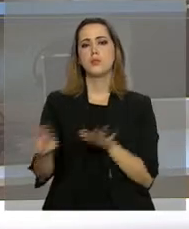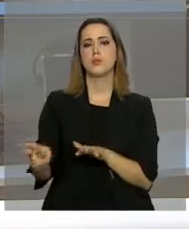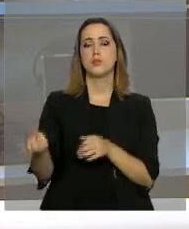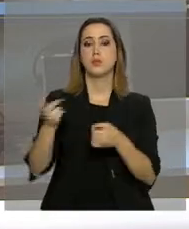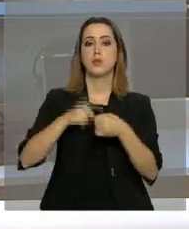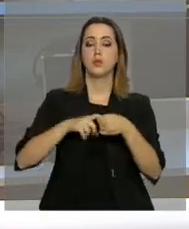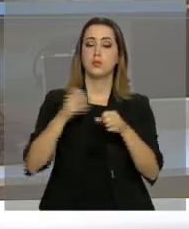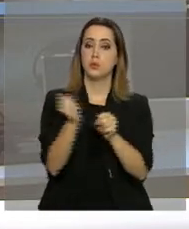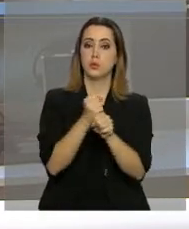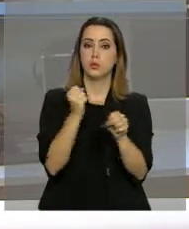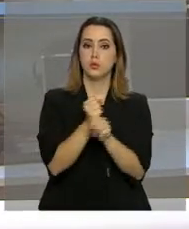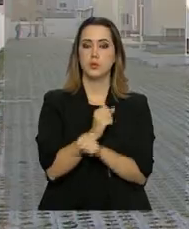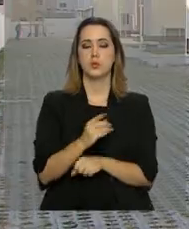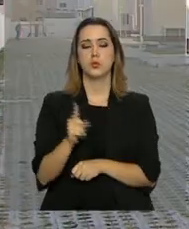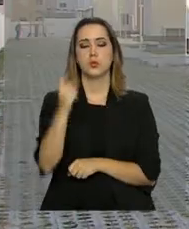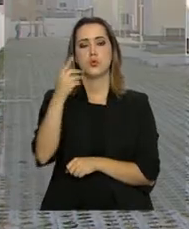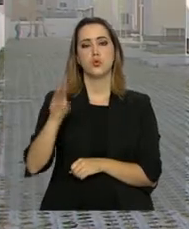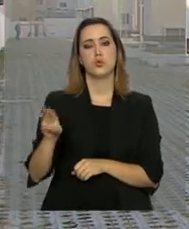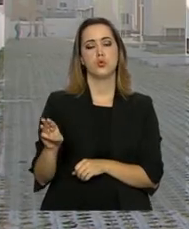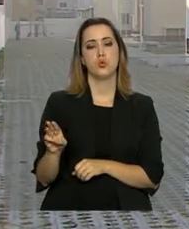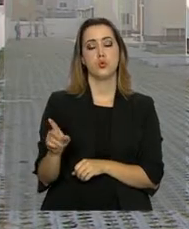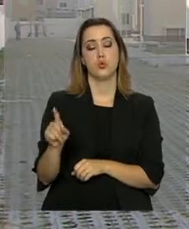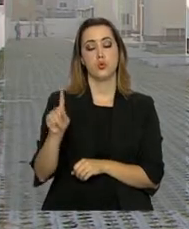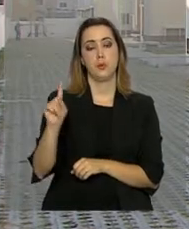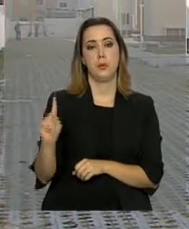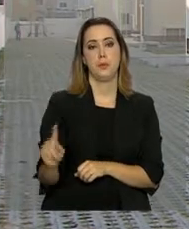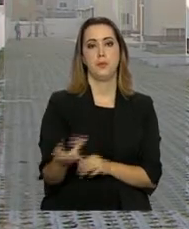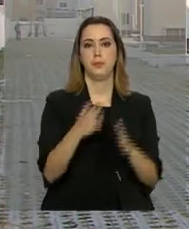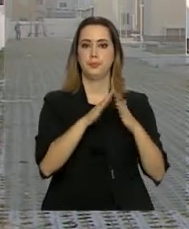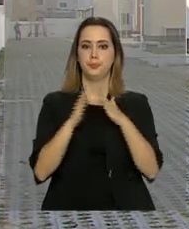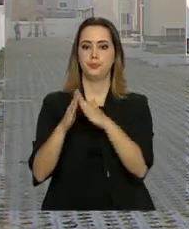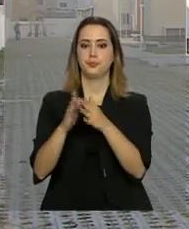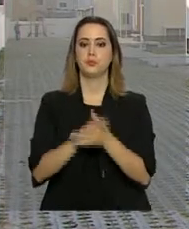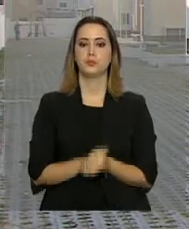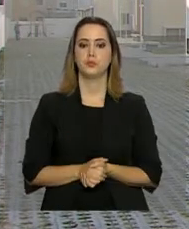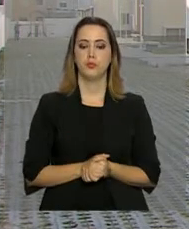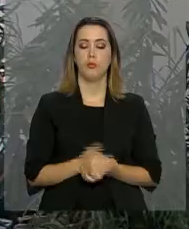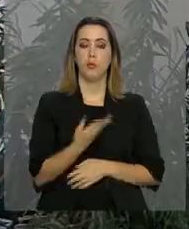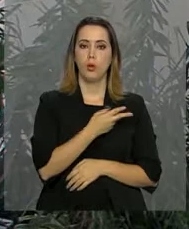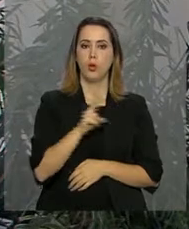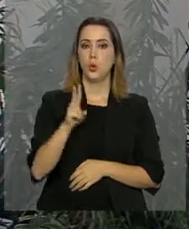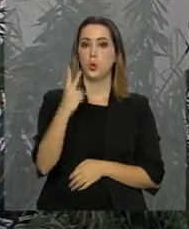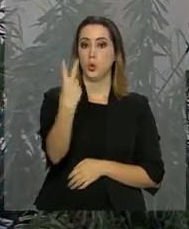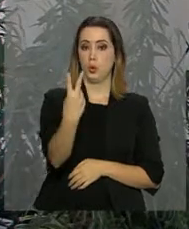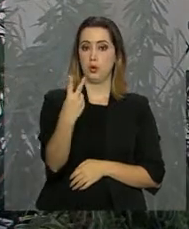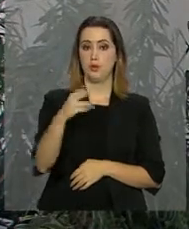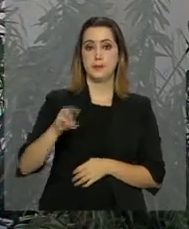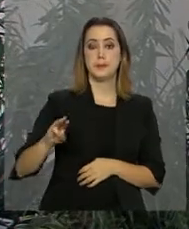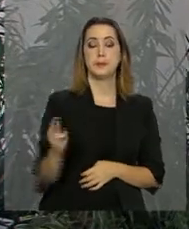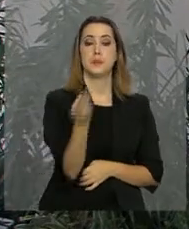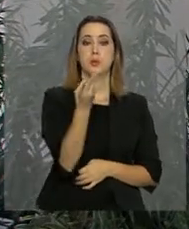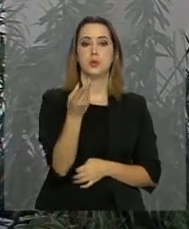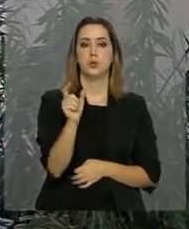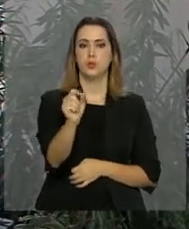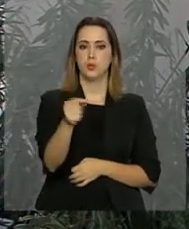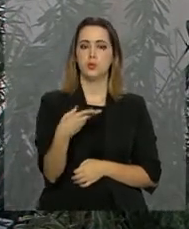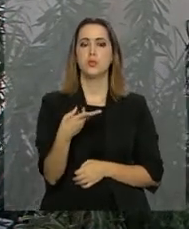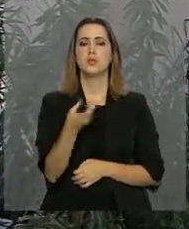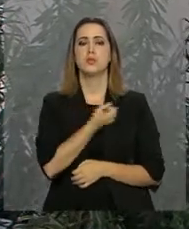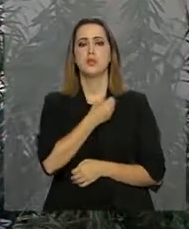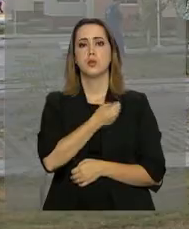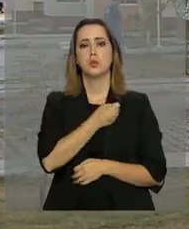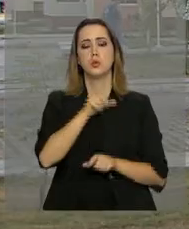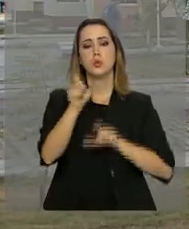prédios do programa 2 milhões esse é o número de pessoas que as pequenas construtoras empregam direta e